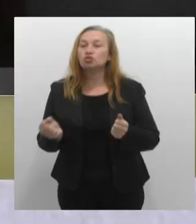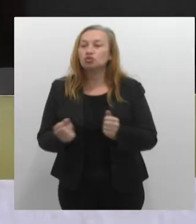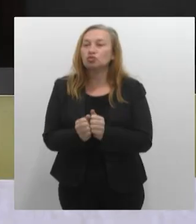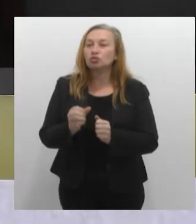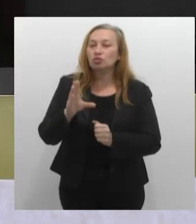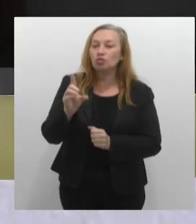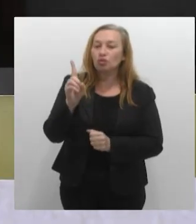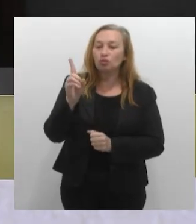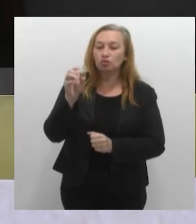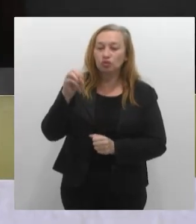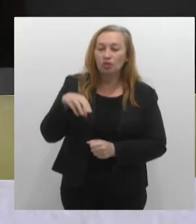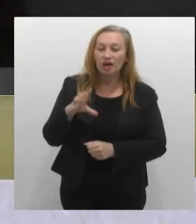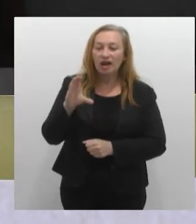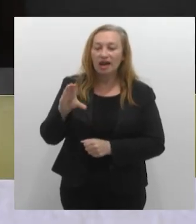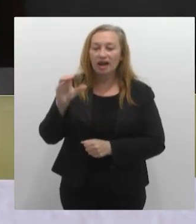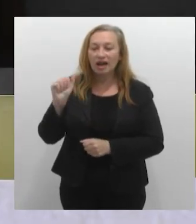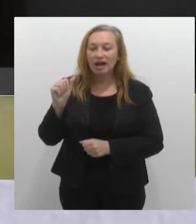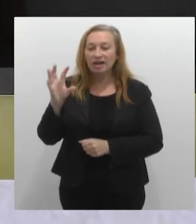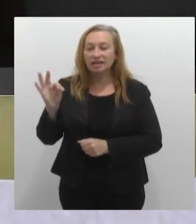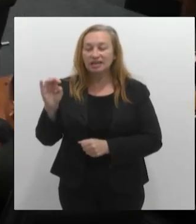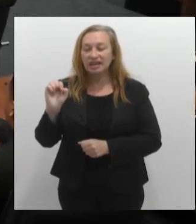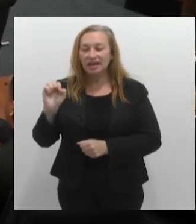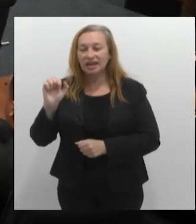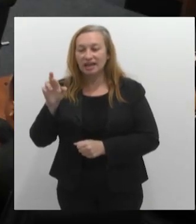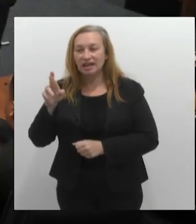Foi maravilhoso.